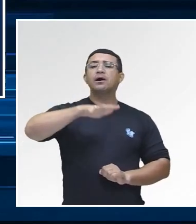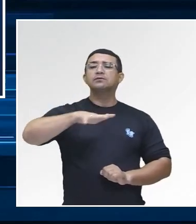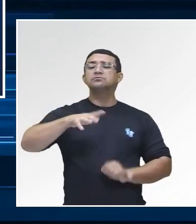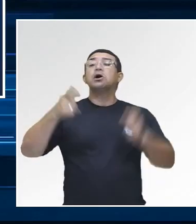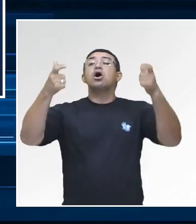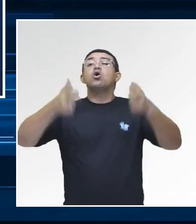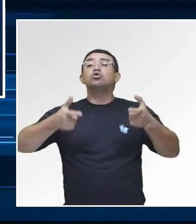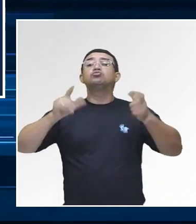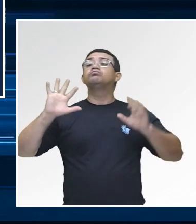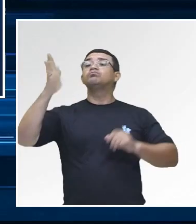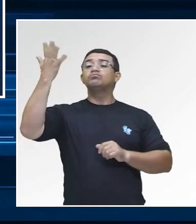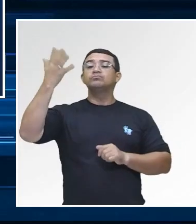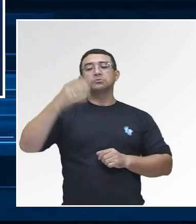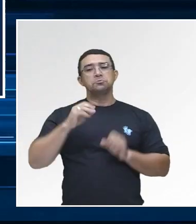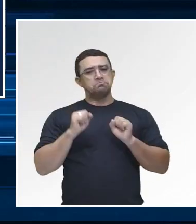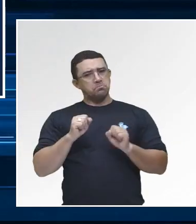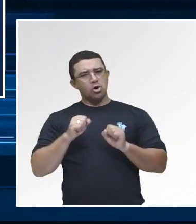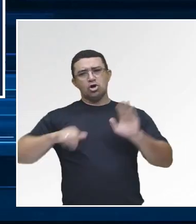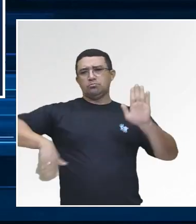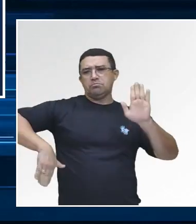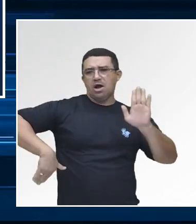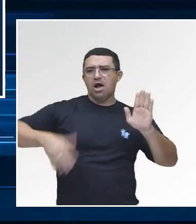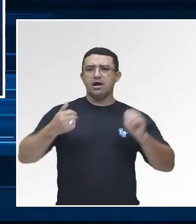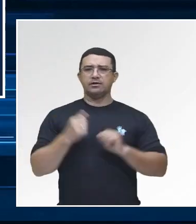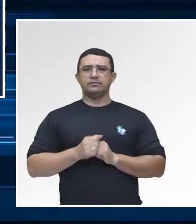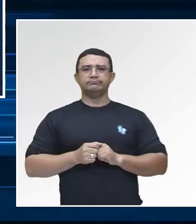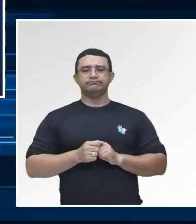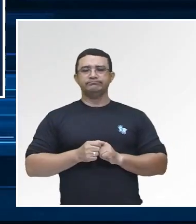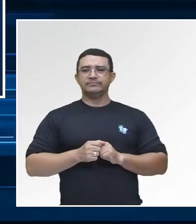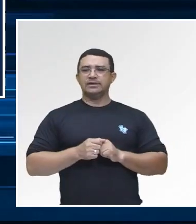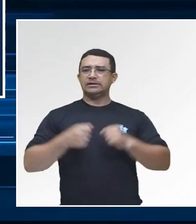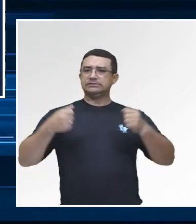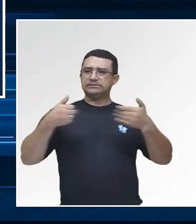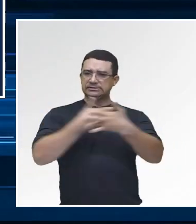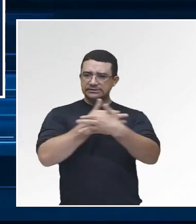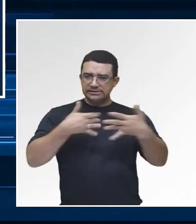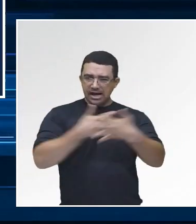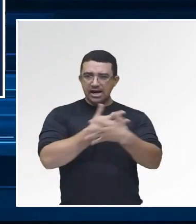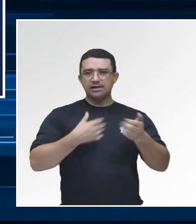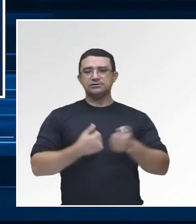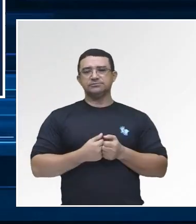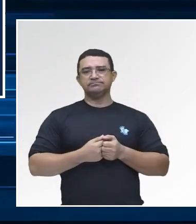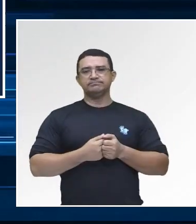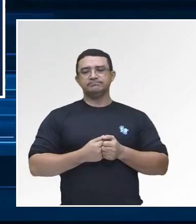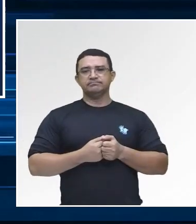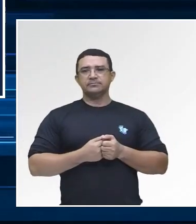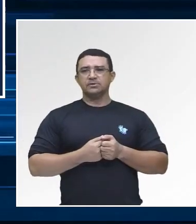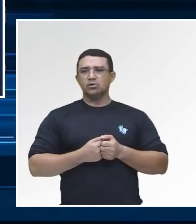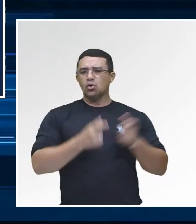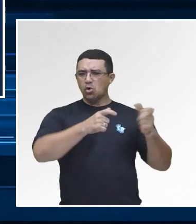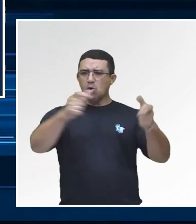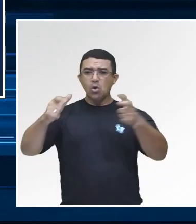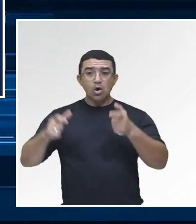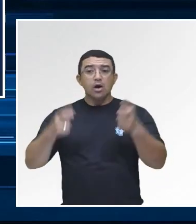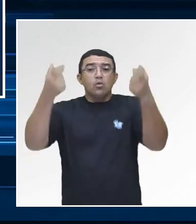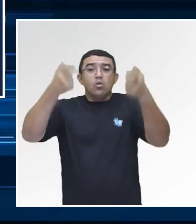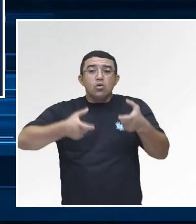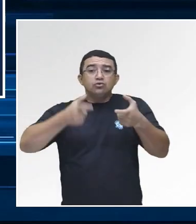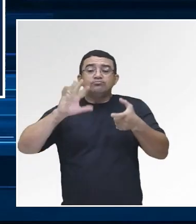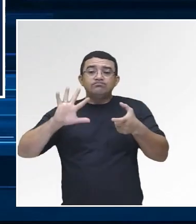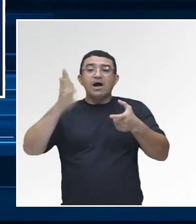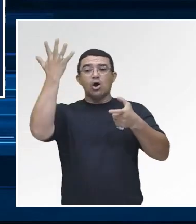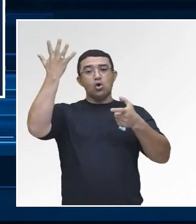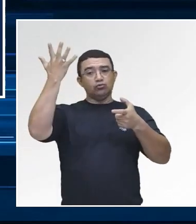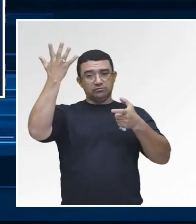Pode ser na praia, pode ser na zona urbana, pode ser em uma piscina. Então é o local onde acontecem